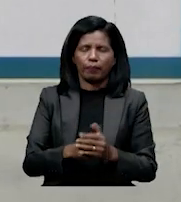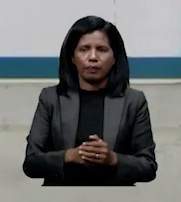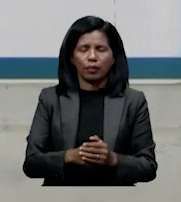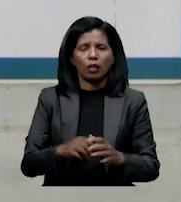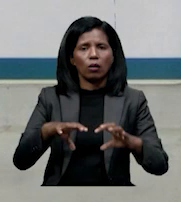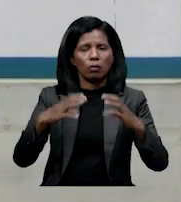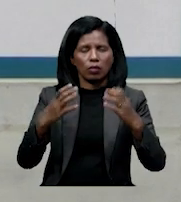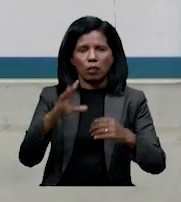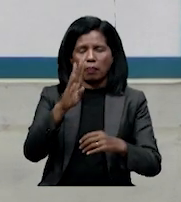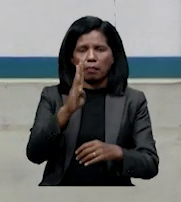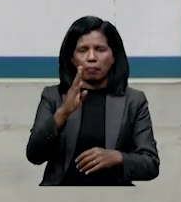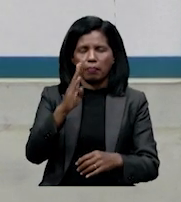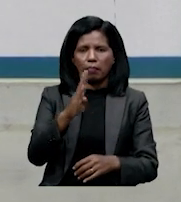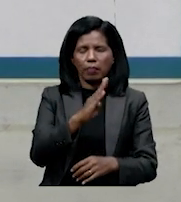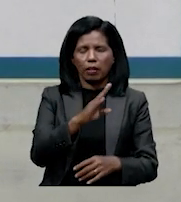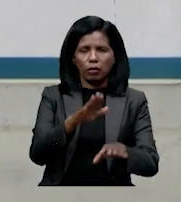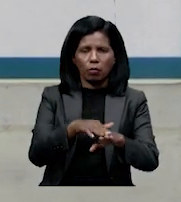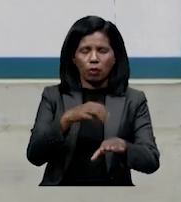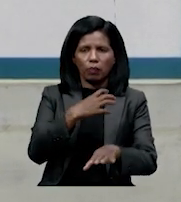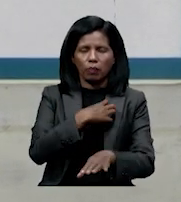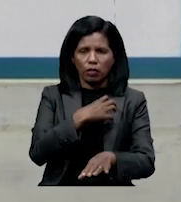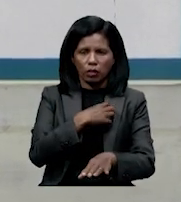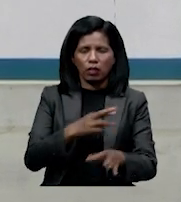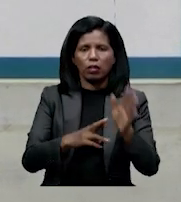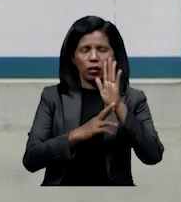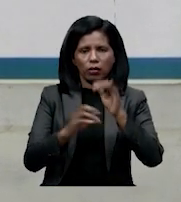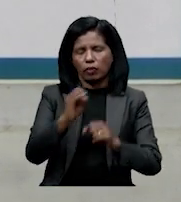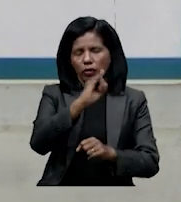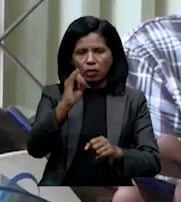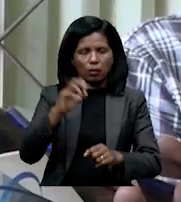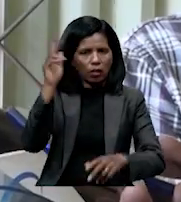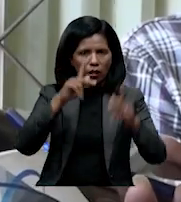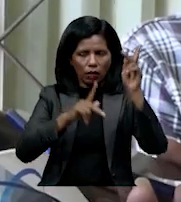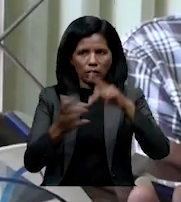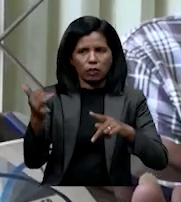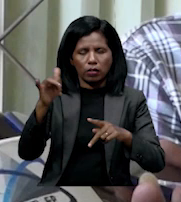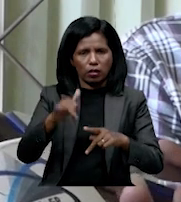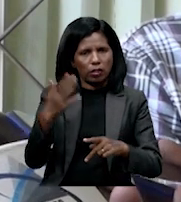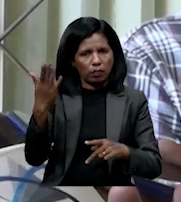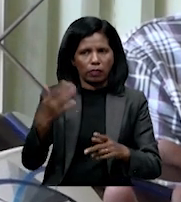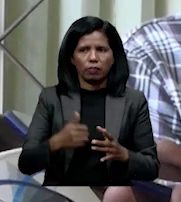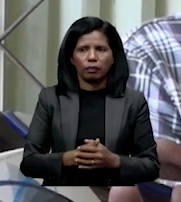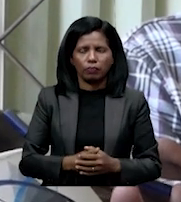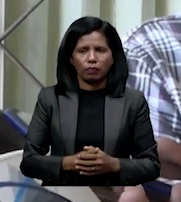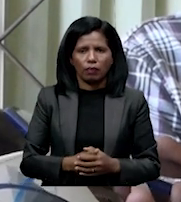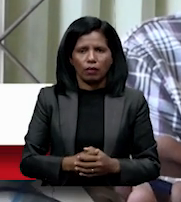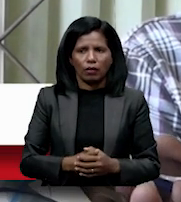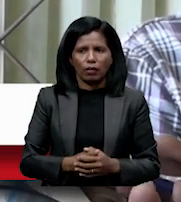B sebolo komando peniteli ho di husu relator investigasaun ba kazu sira ne be akontese. Kazu ne